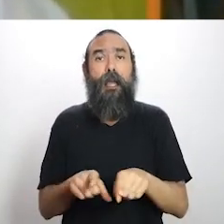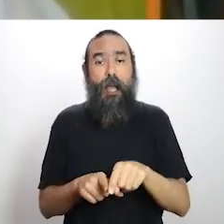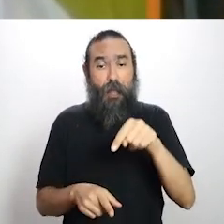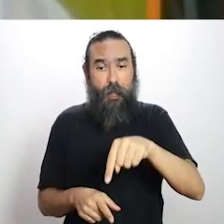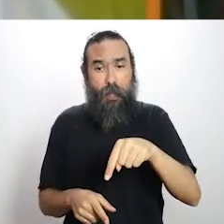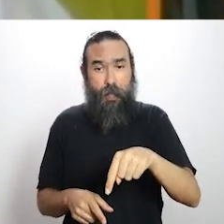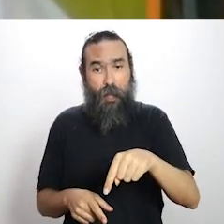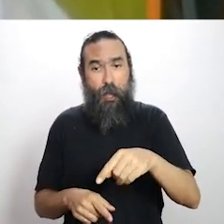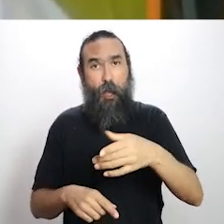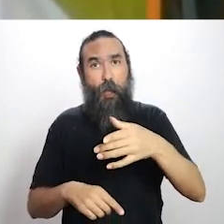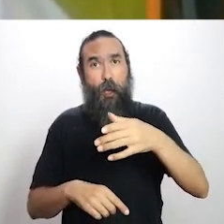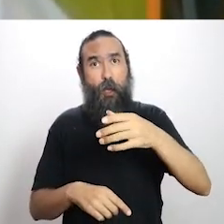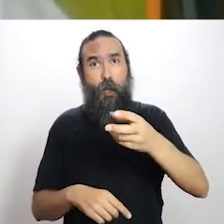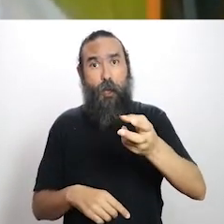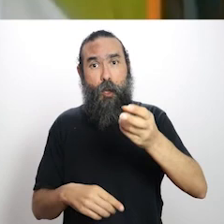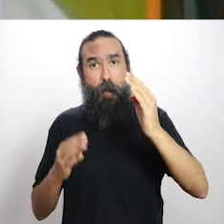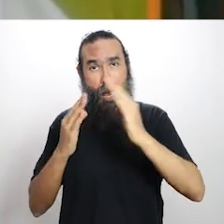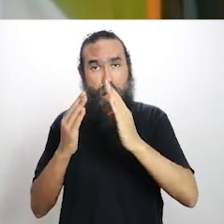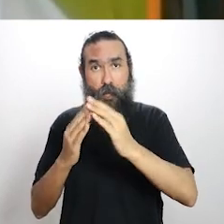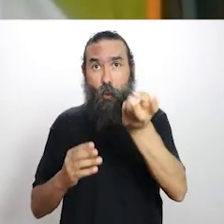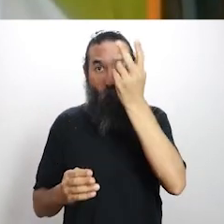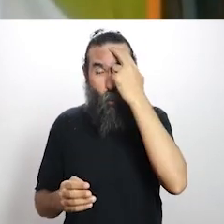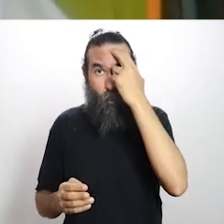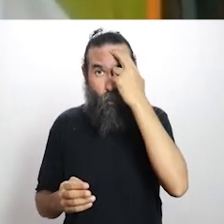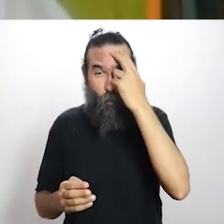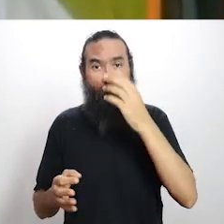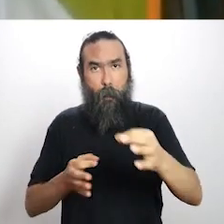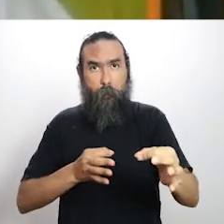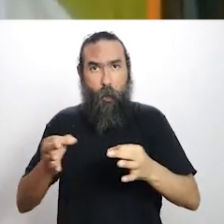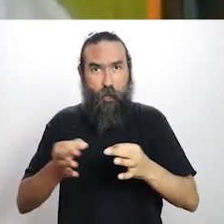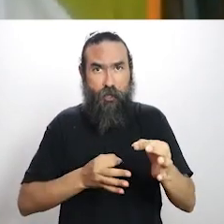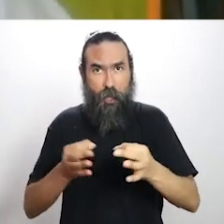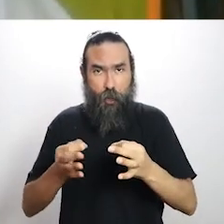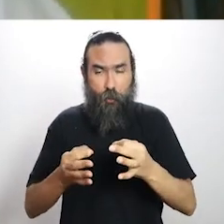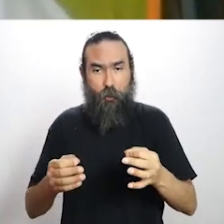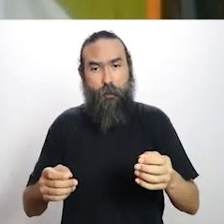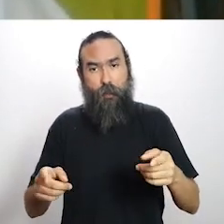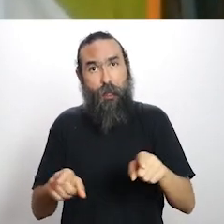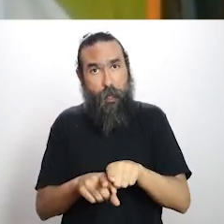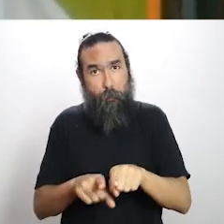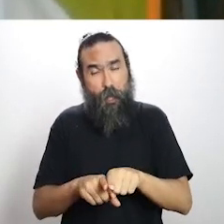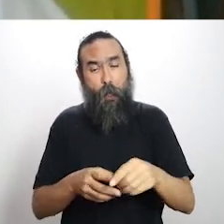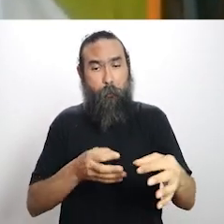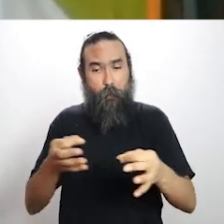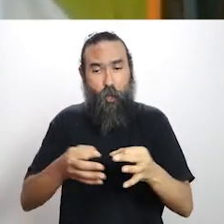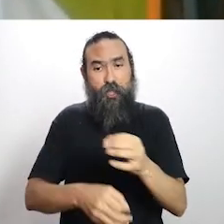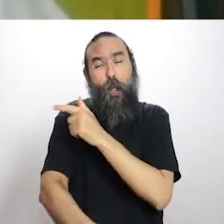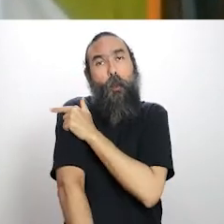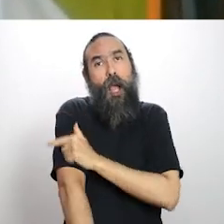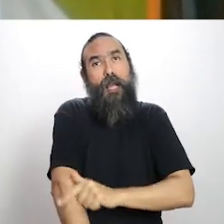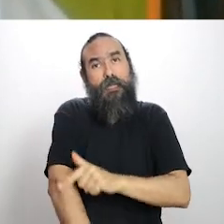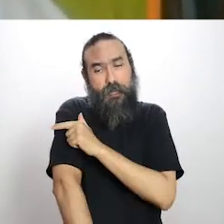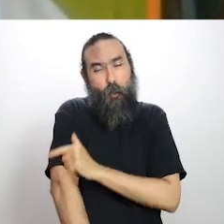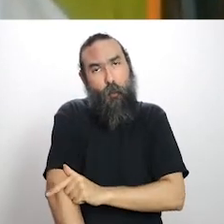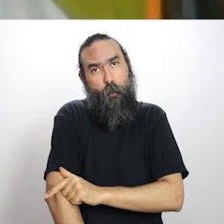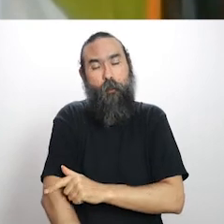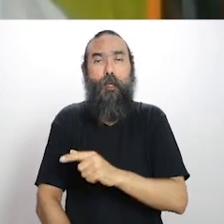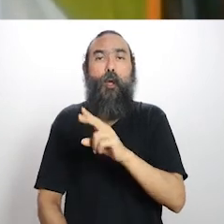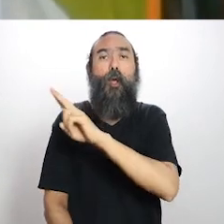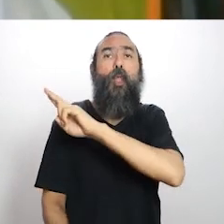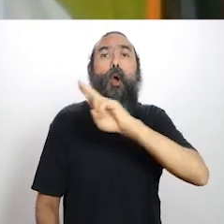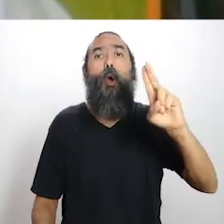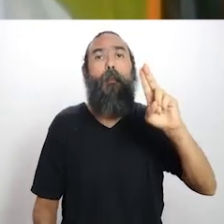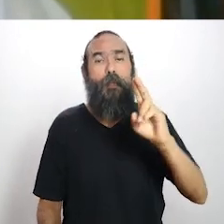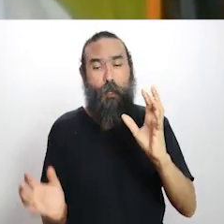ponto de cultura, Com os projetos de ponto de cultura, a gente alamvamos com o projeto de educação, que chama Turma que Faz.